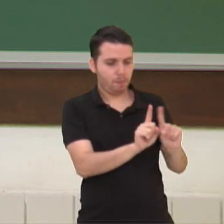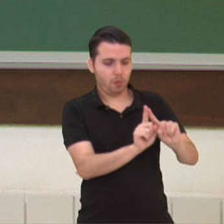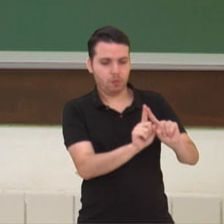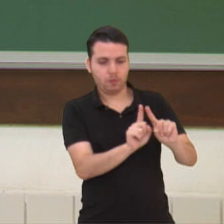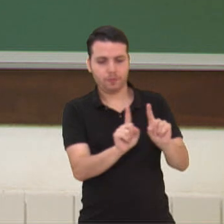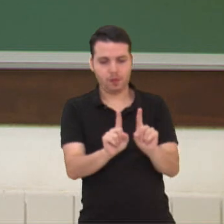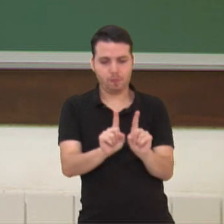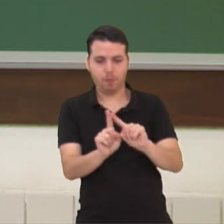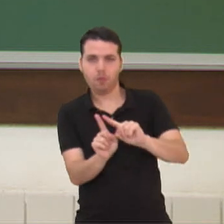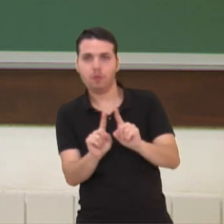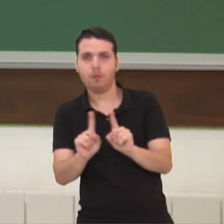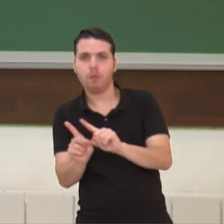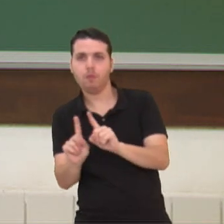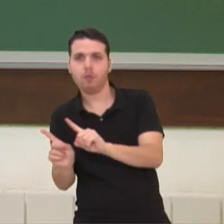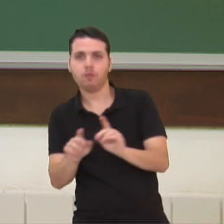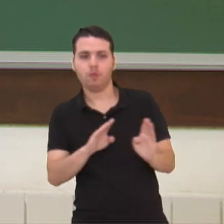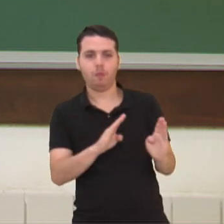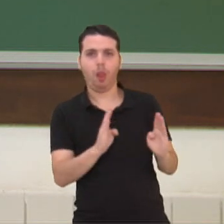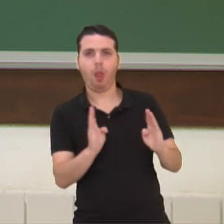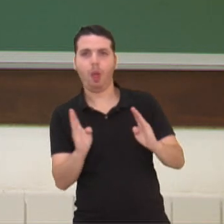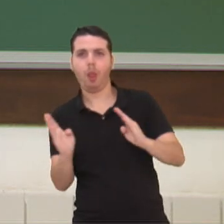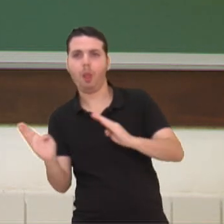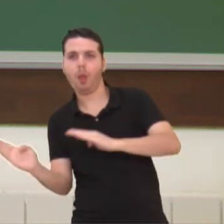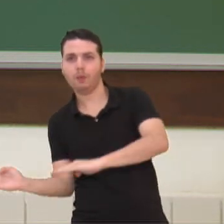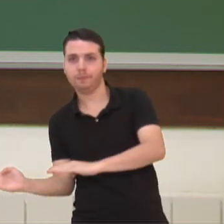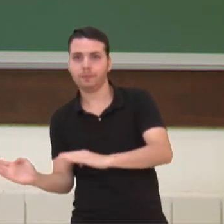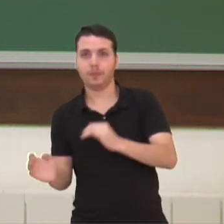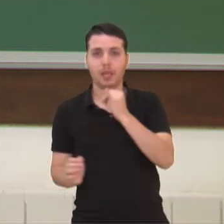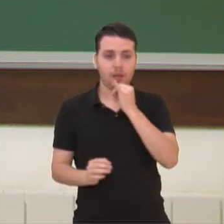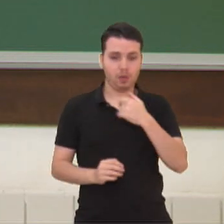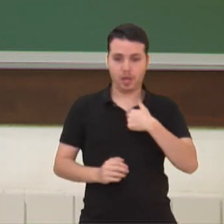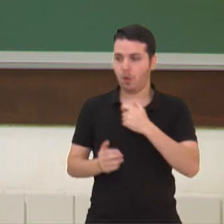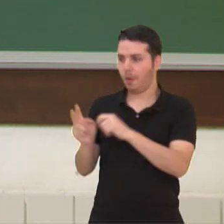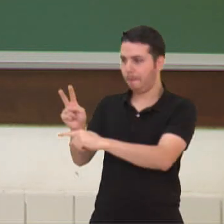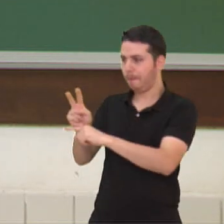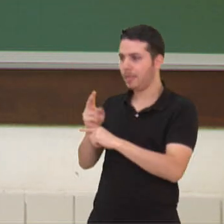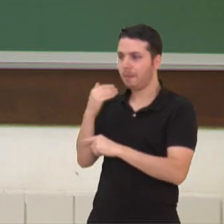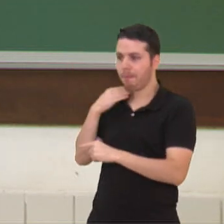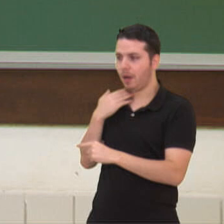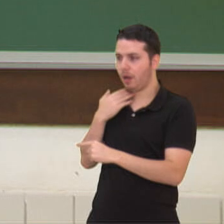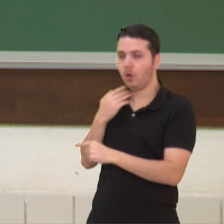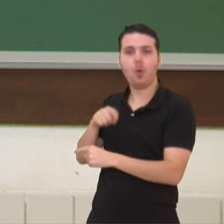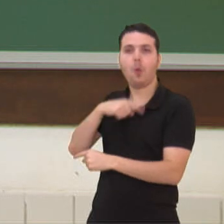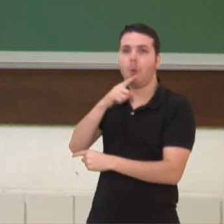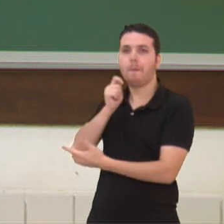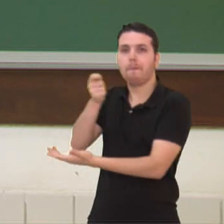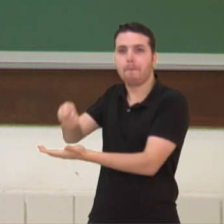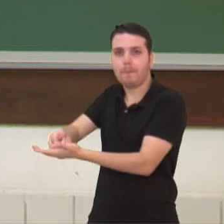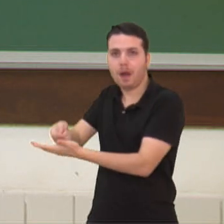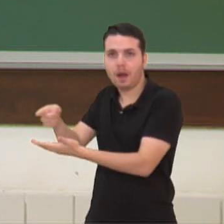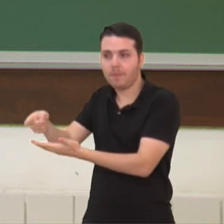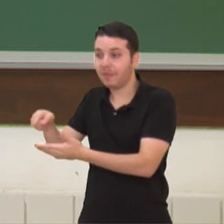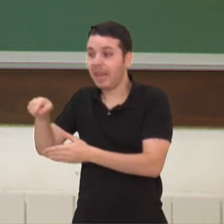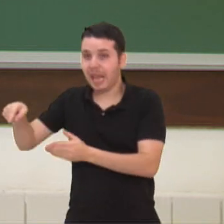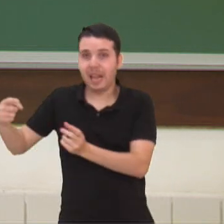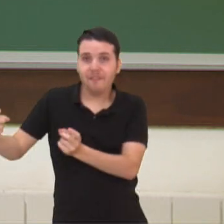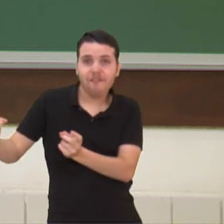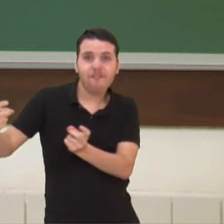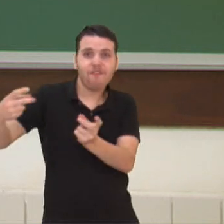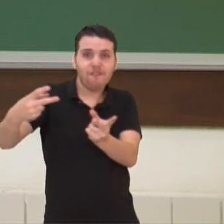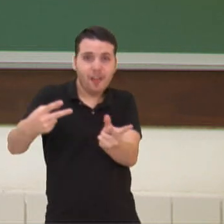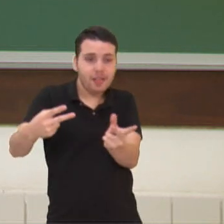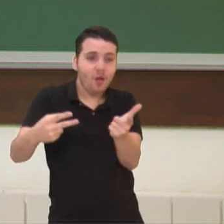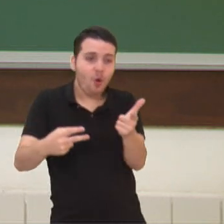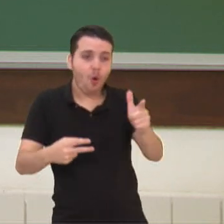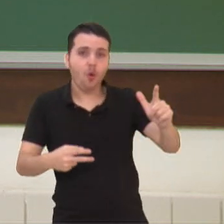cliente que pegou o dinheiro emprestado do banco não conseguiu pagar o banco e o banco que revendeu esse empréstimo como